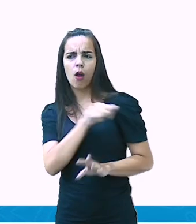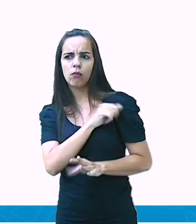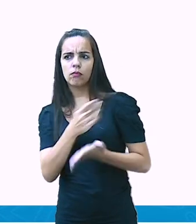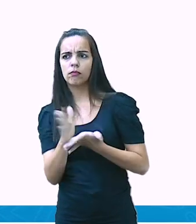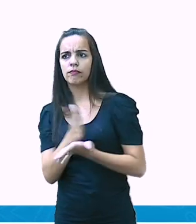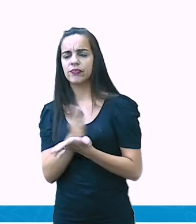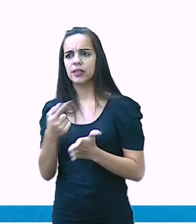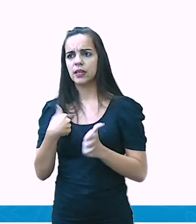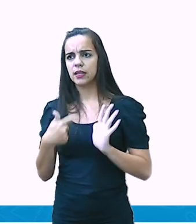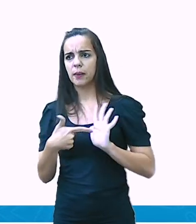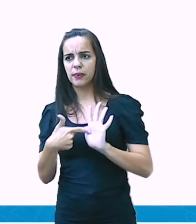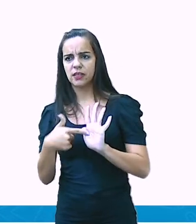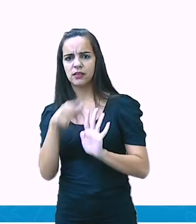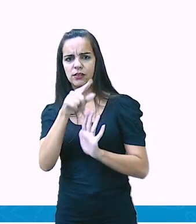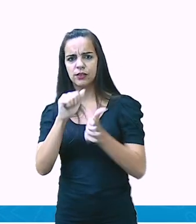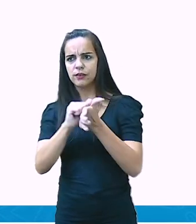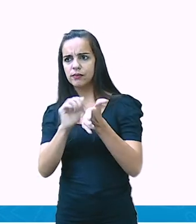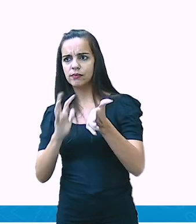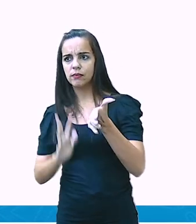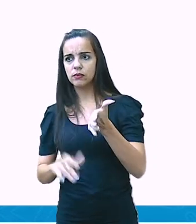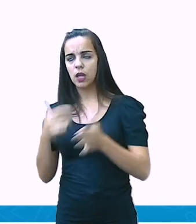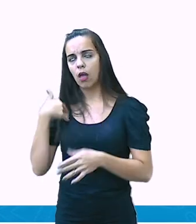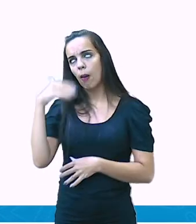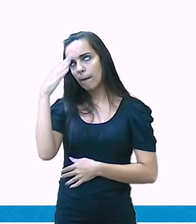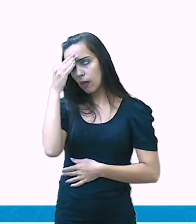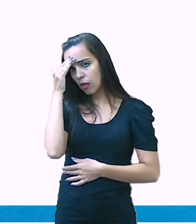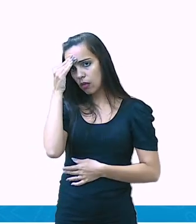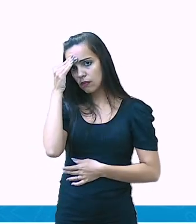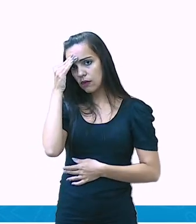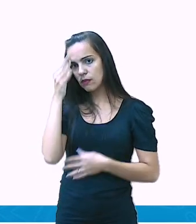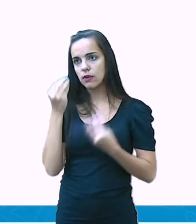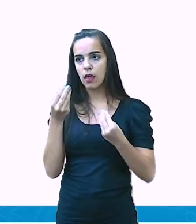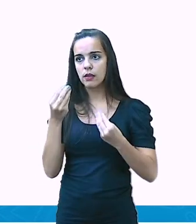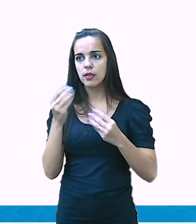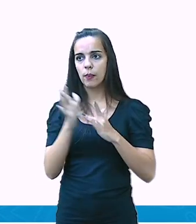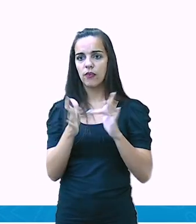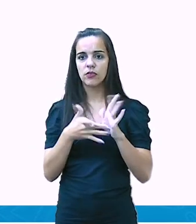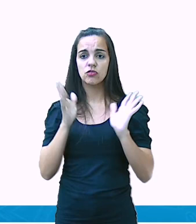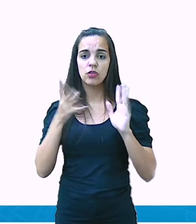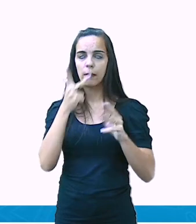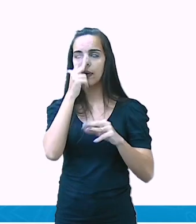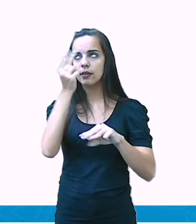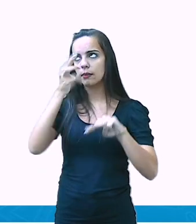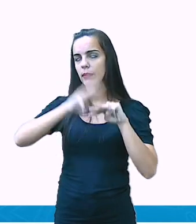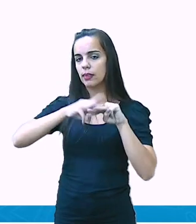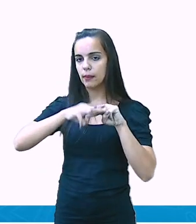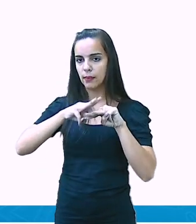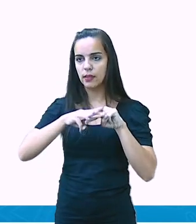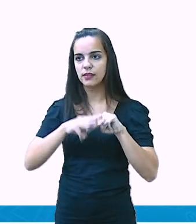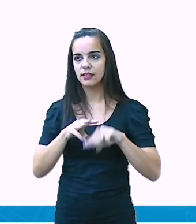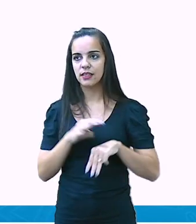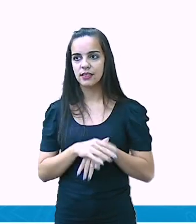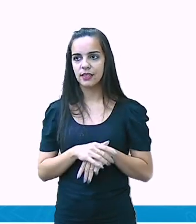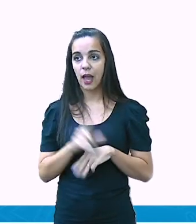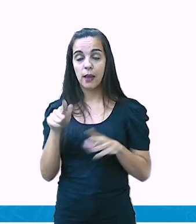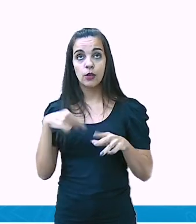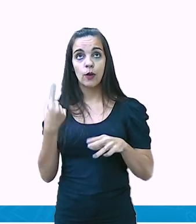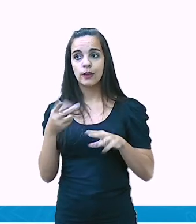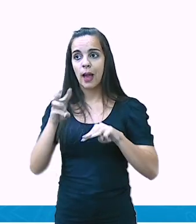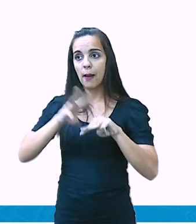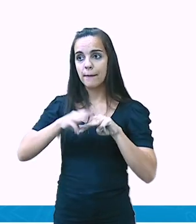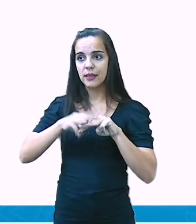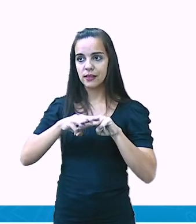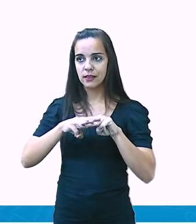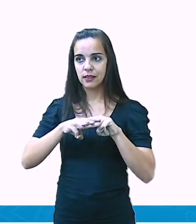tipo de atividade, fala, meu Deus, já vem a matemática. Gente, a matemática